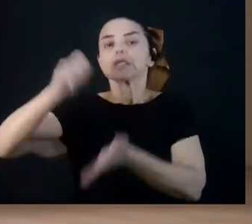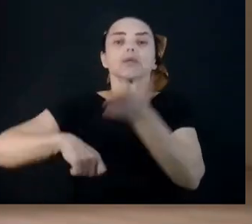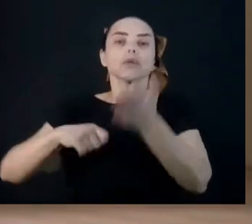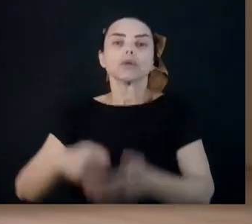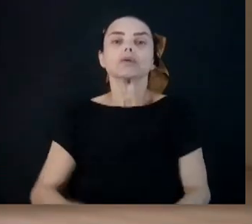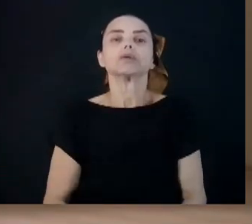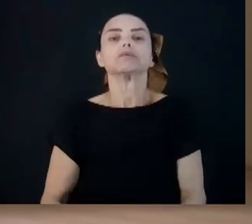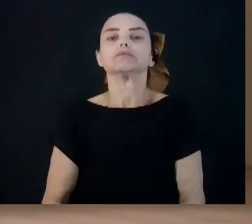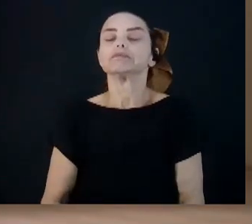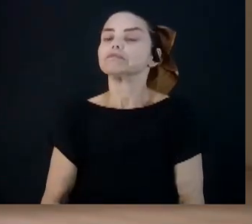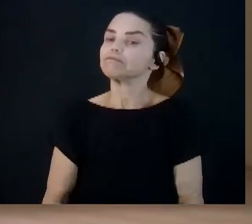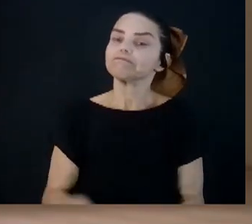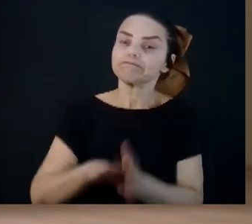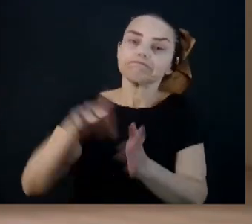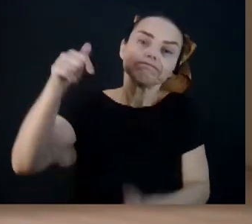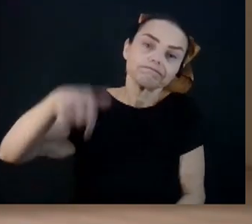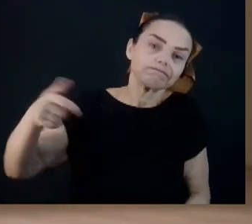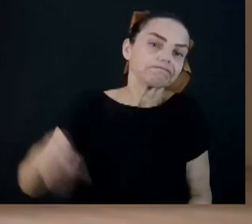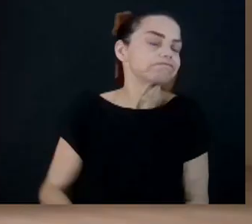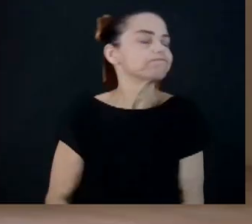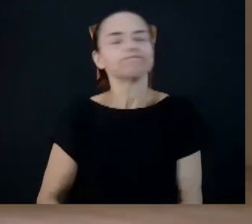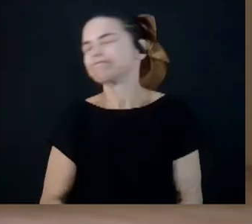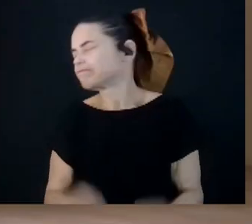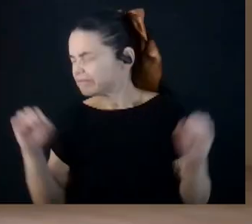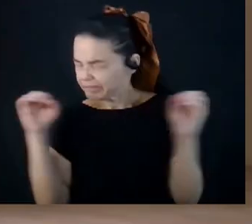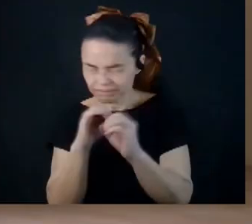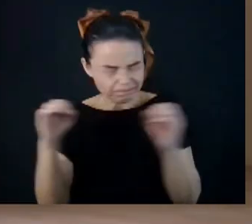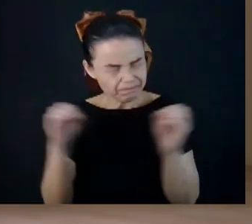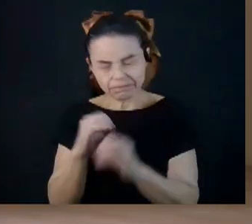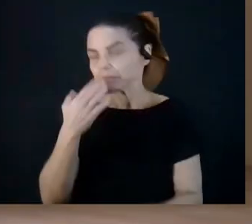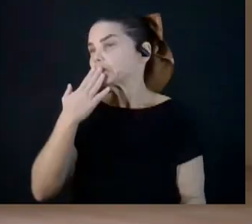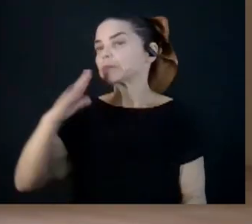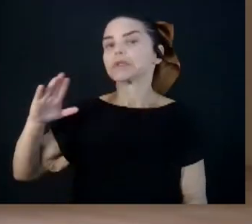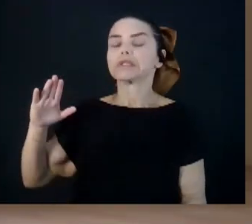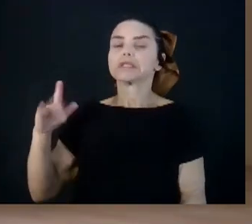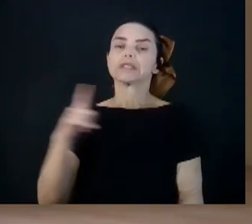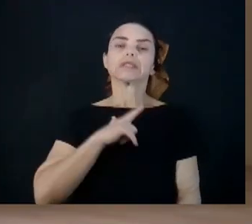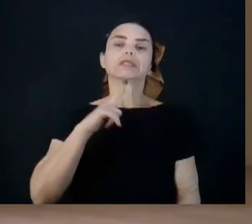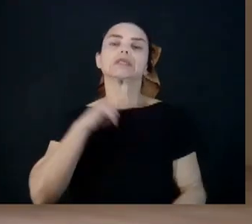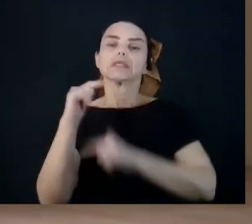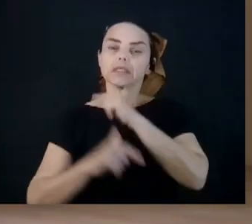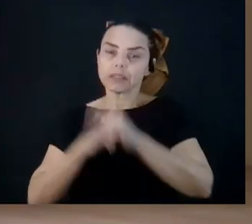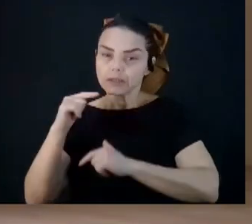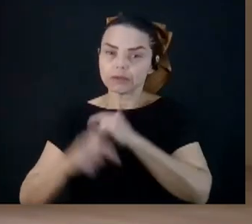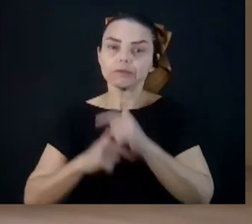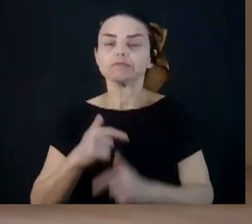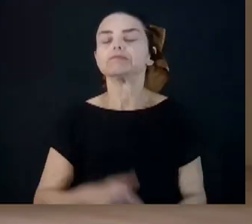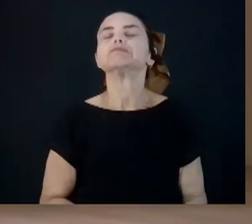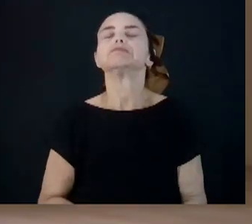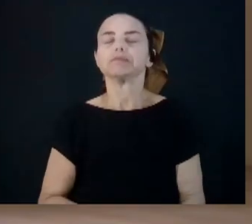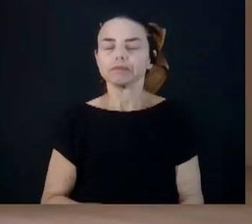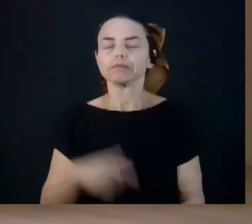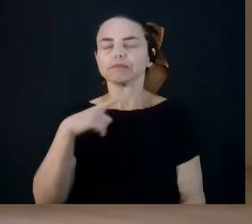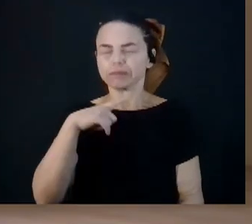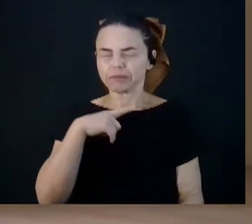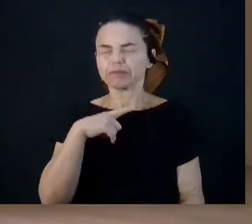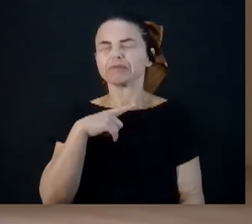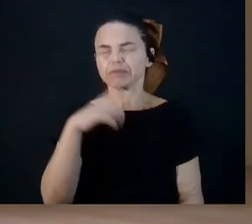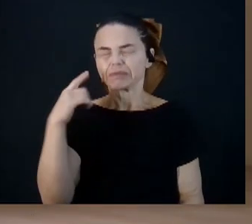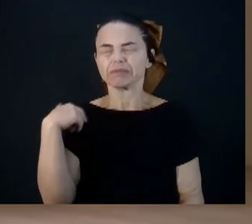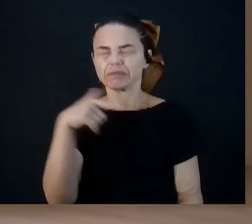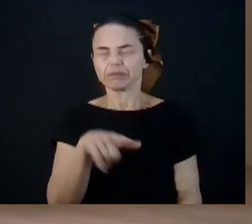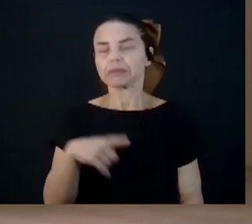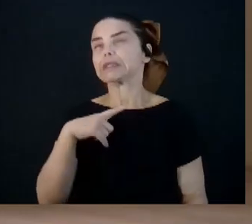chegava aqui, não era nada do que tinham prometido. Eles tinham que trabalhar, já vinham com sabendo que iam ter todo esse